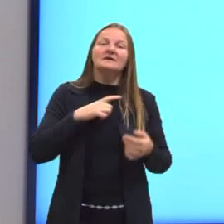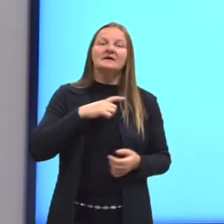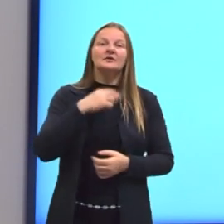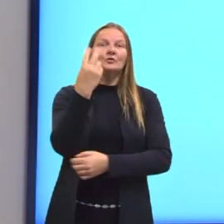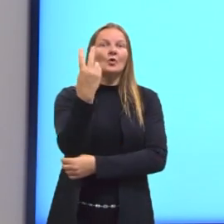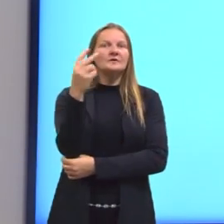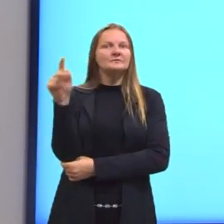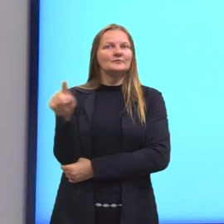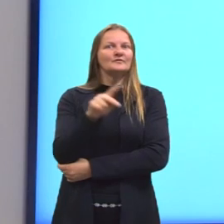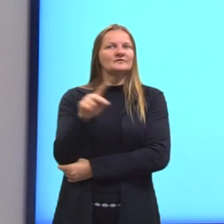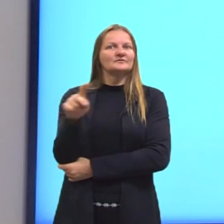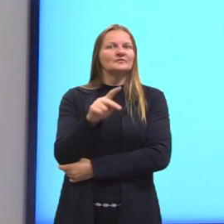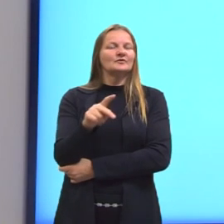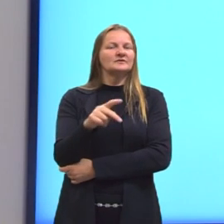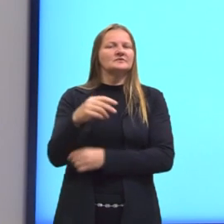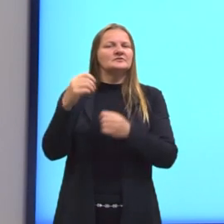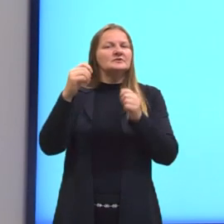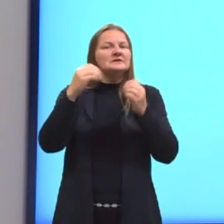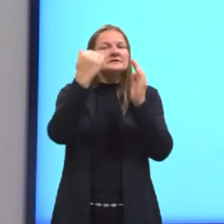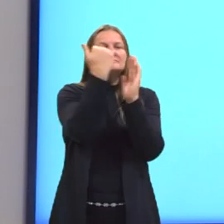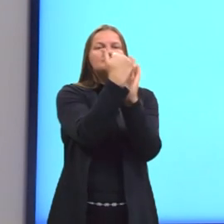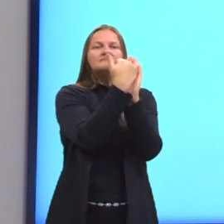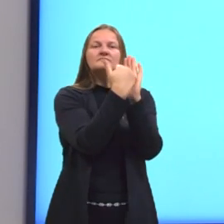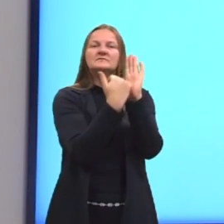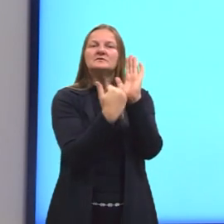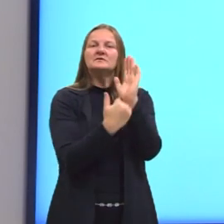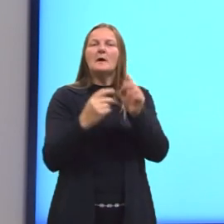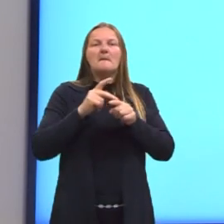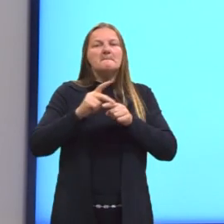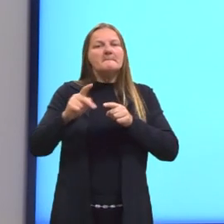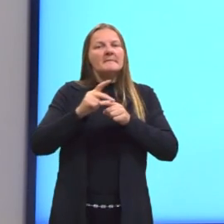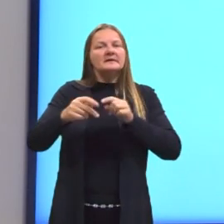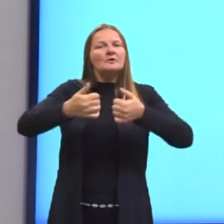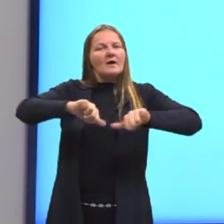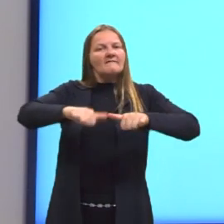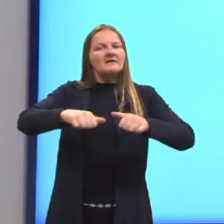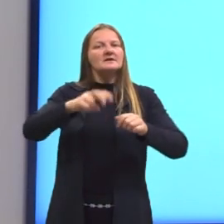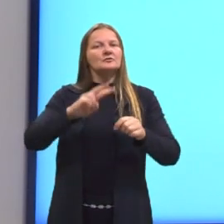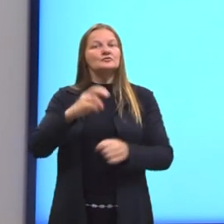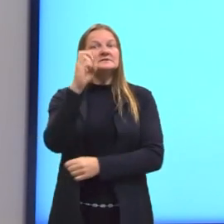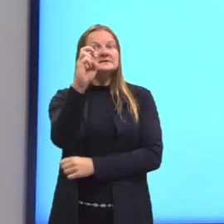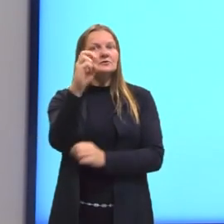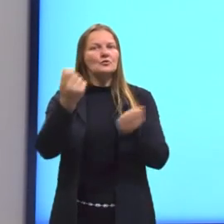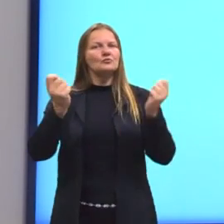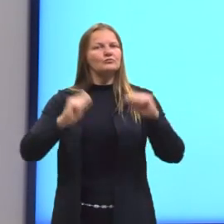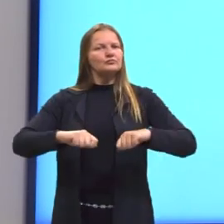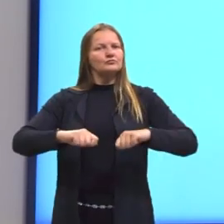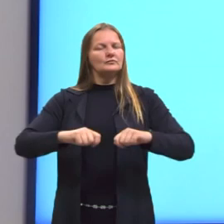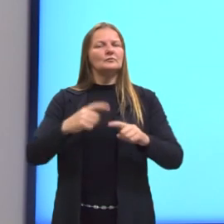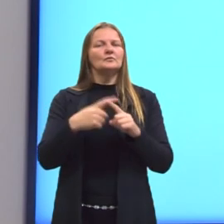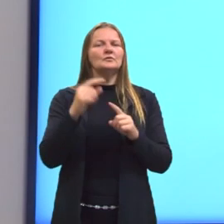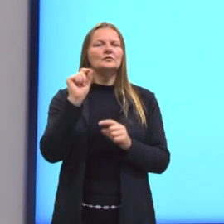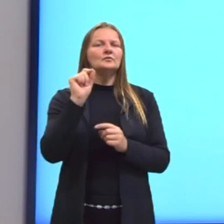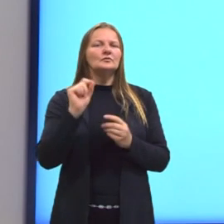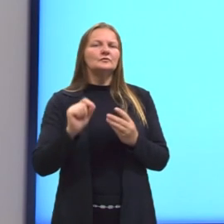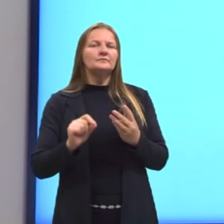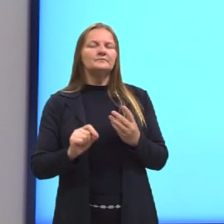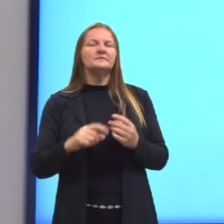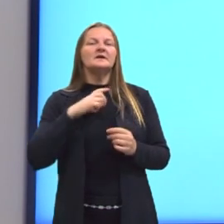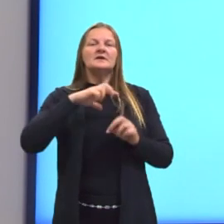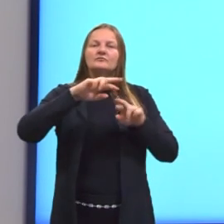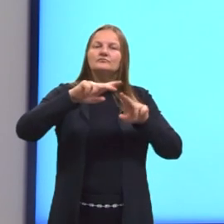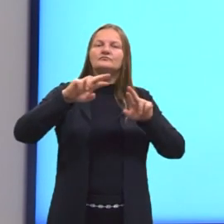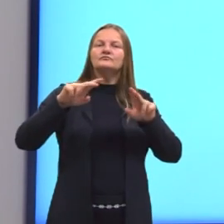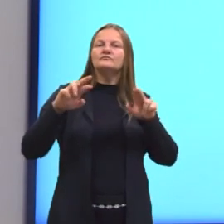dois professores que seguem um padrão de avaliação das cinco competências que são em níveis